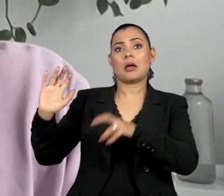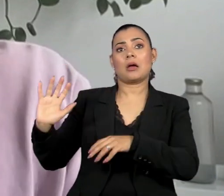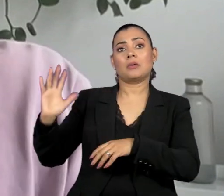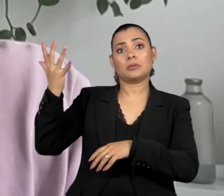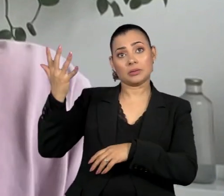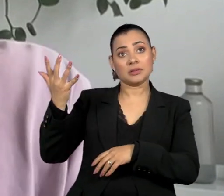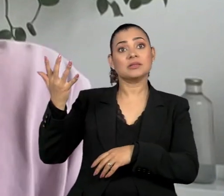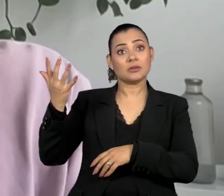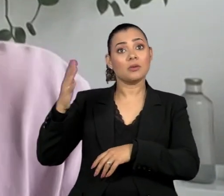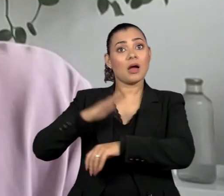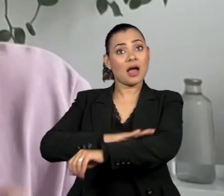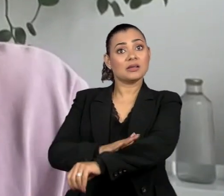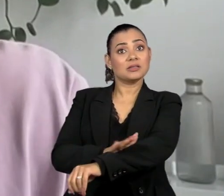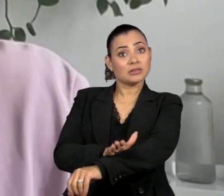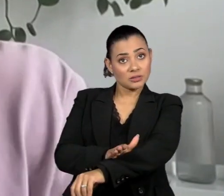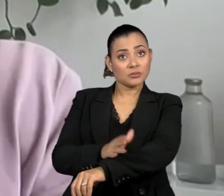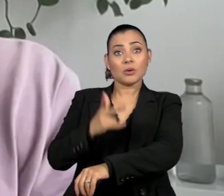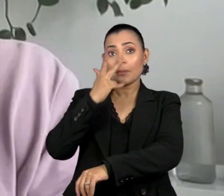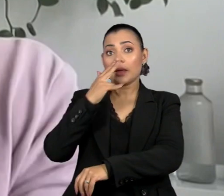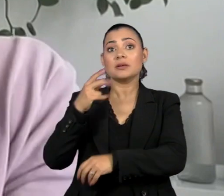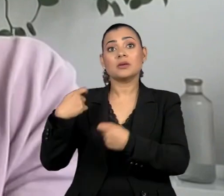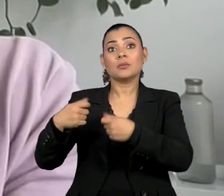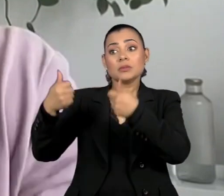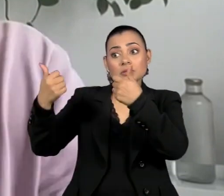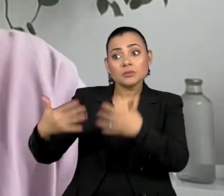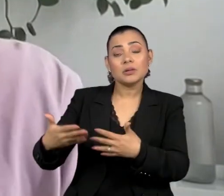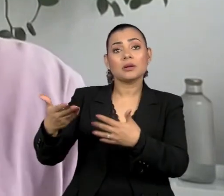que foi racismo e eu precisei